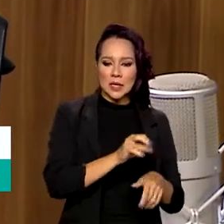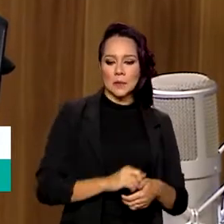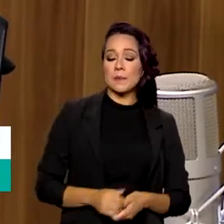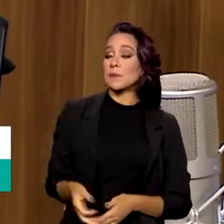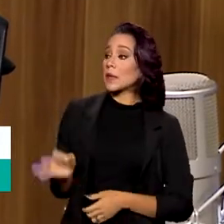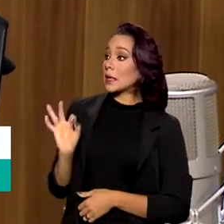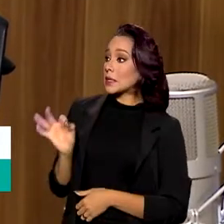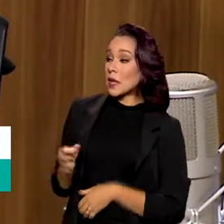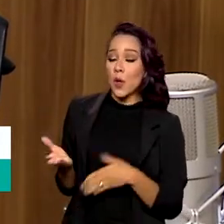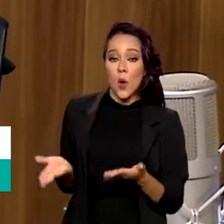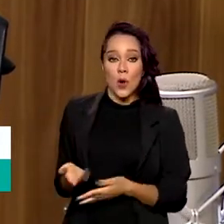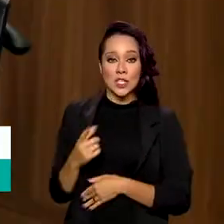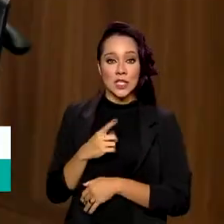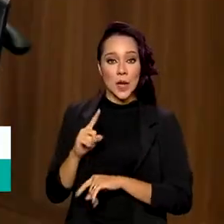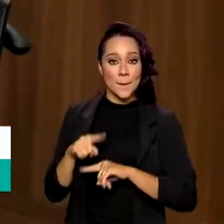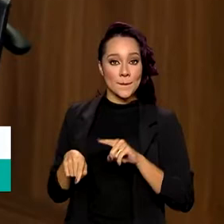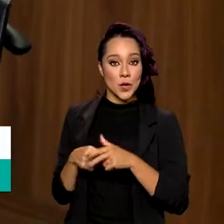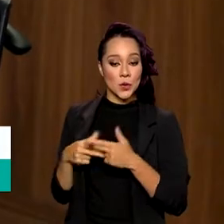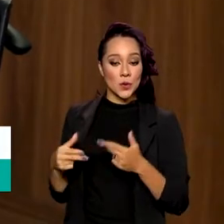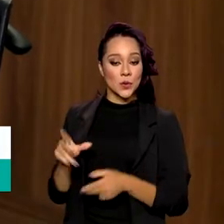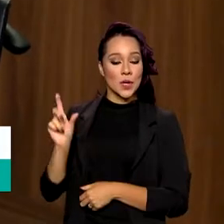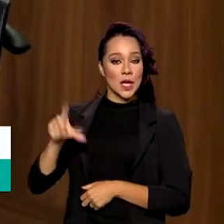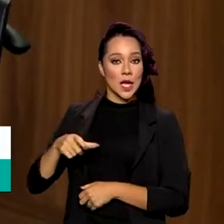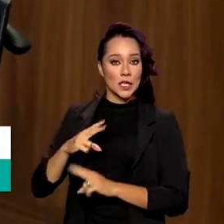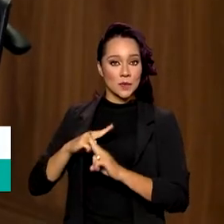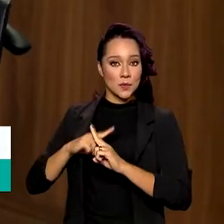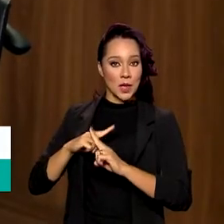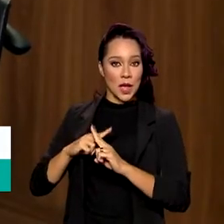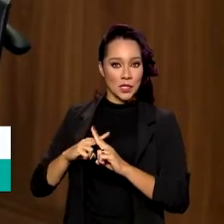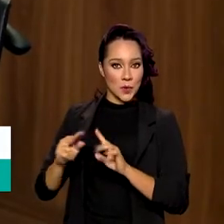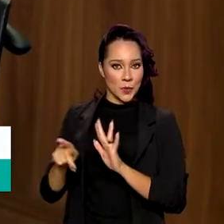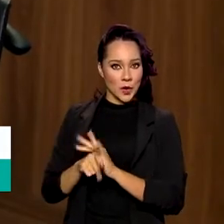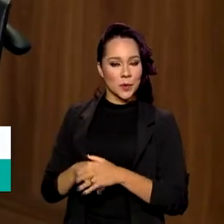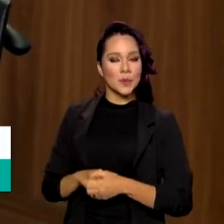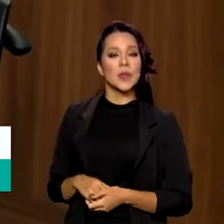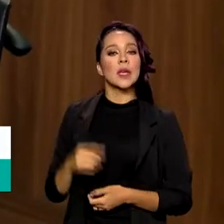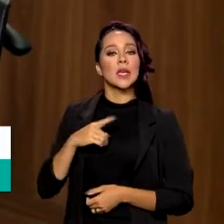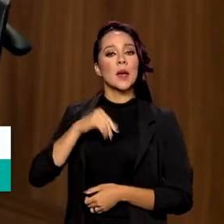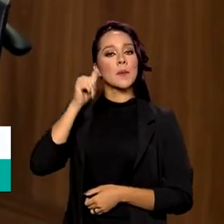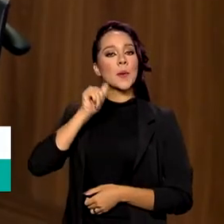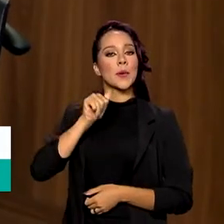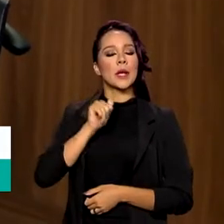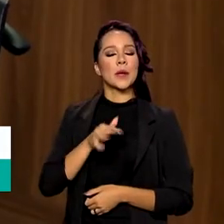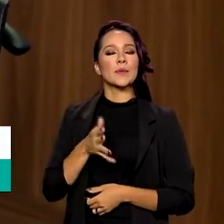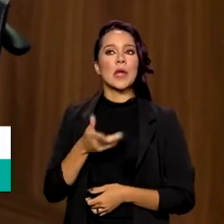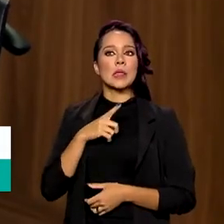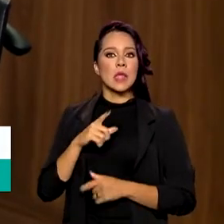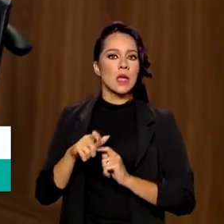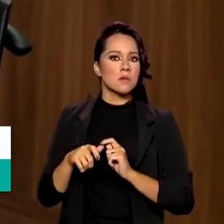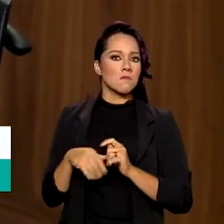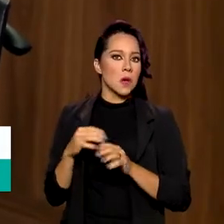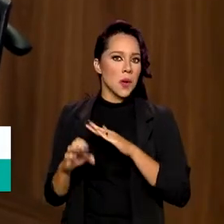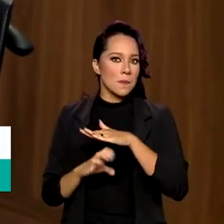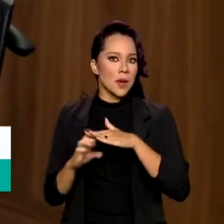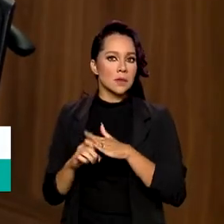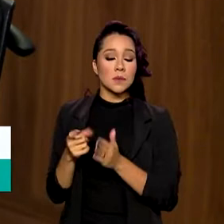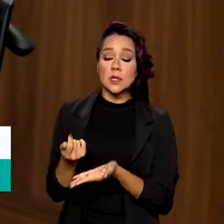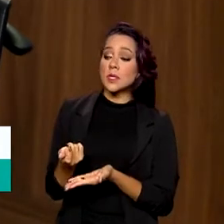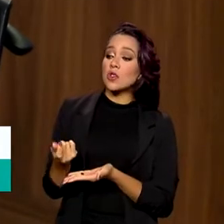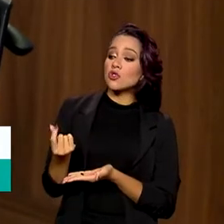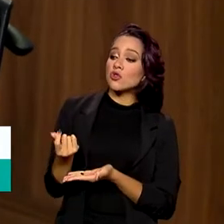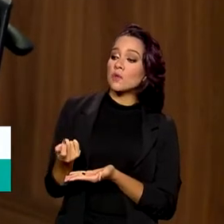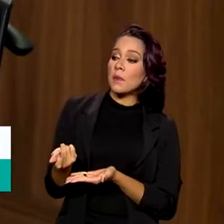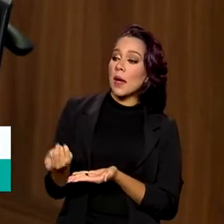nós temos hoje um produto é a maquininha da Caixa ela serve para mulher quando tem algum negócio que precisa receber